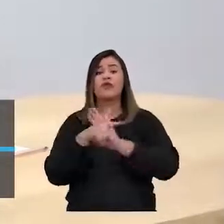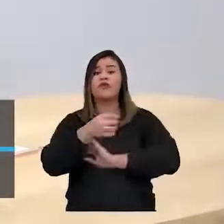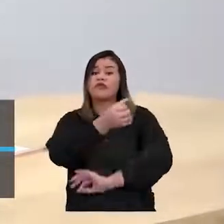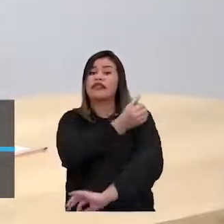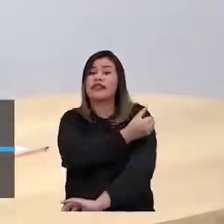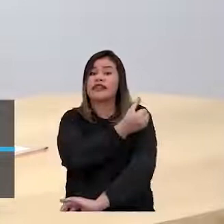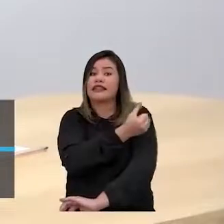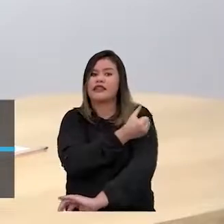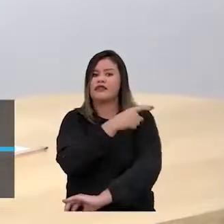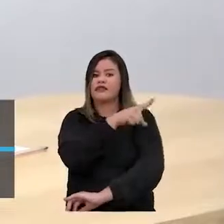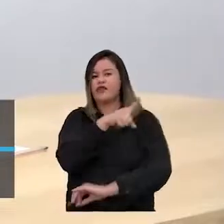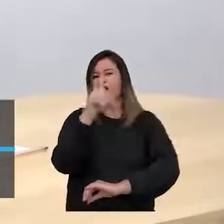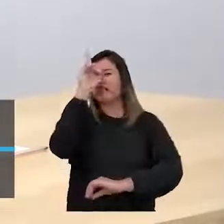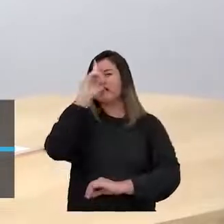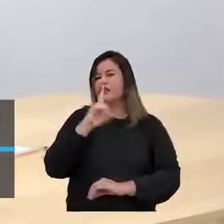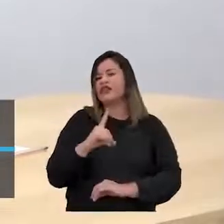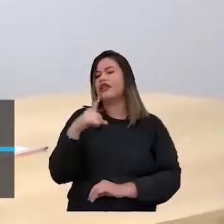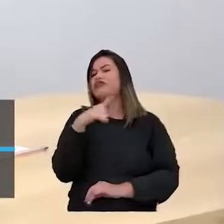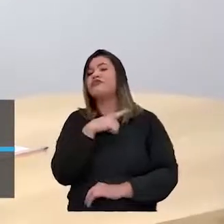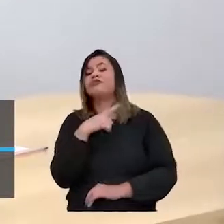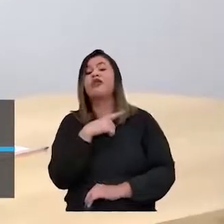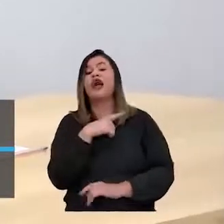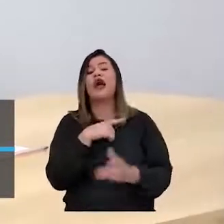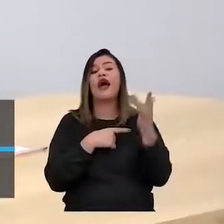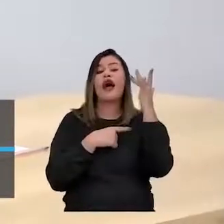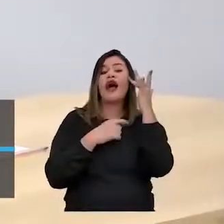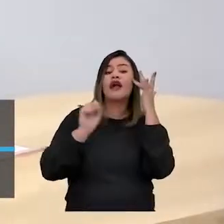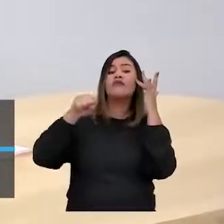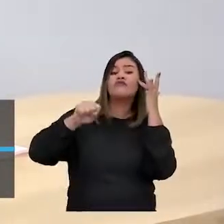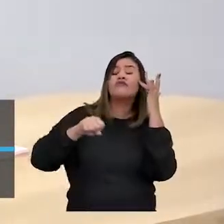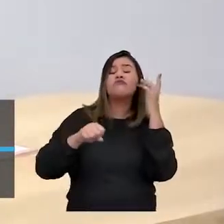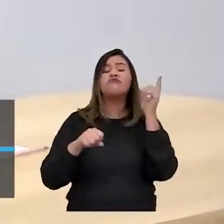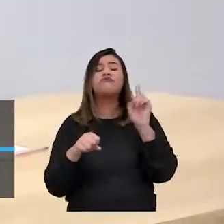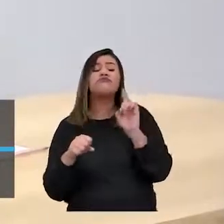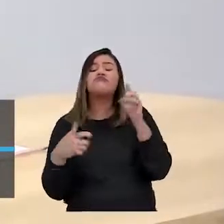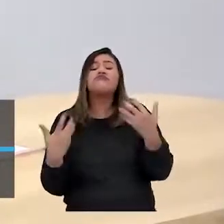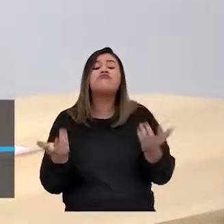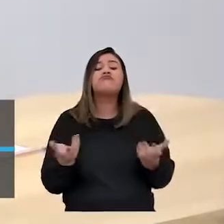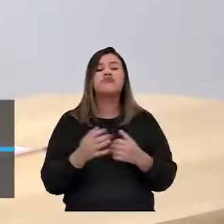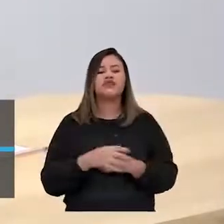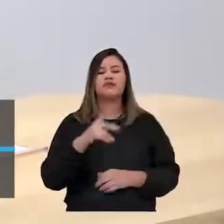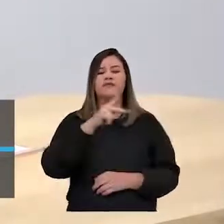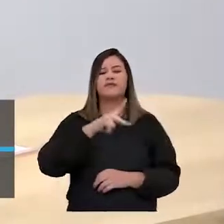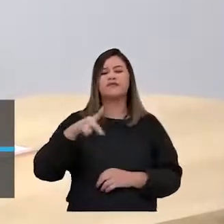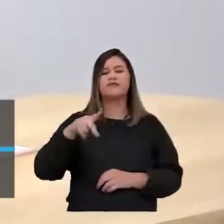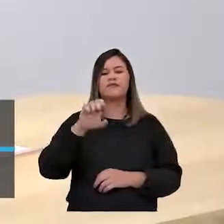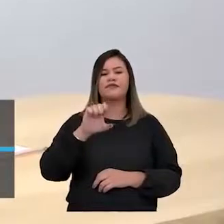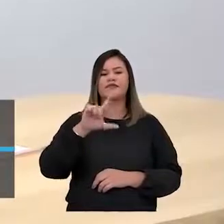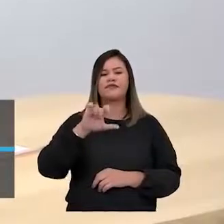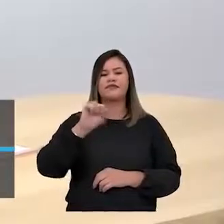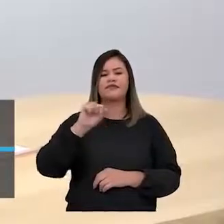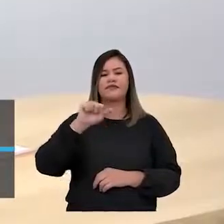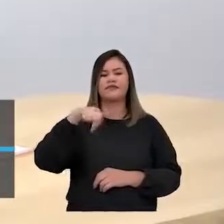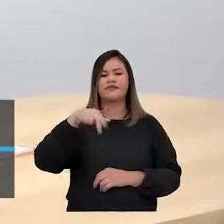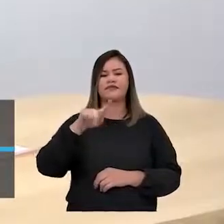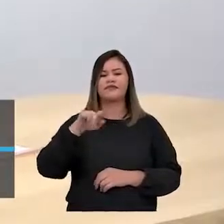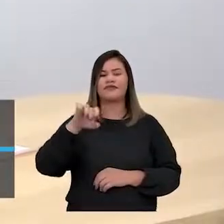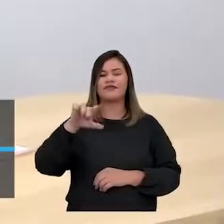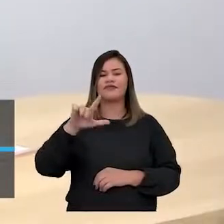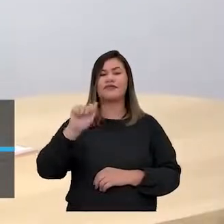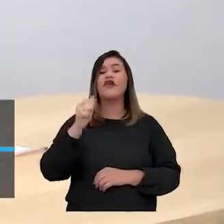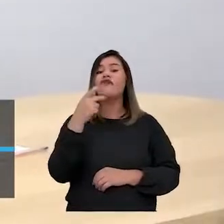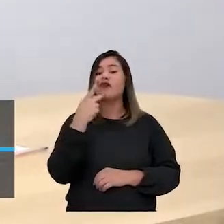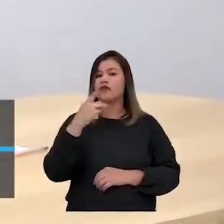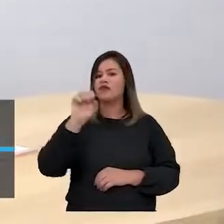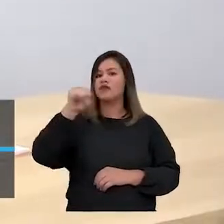têm direitos? Vocês acham que sim? Vocês acham que não? Pro Elisângela comentou aqui que sim. Vamos ver,